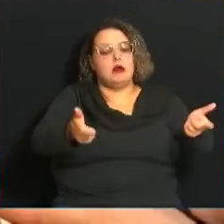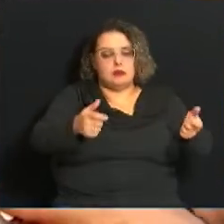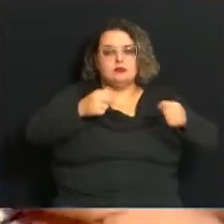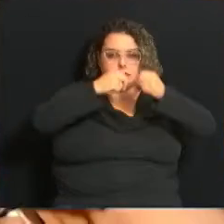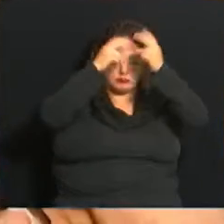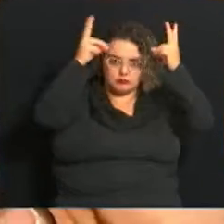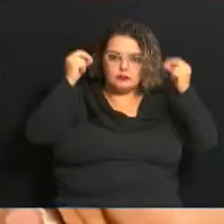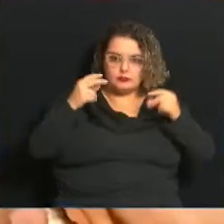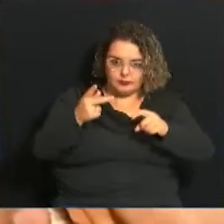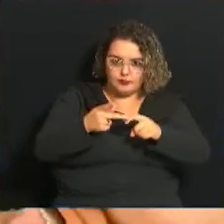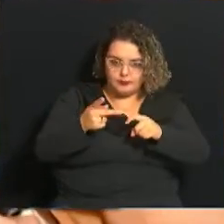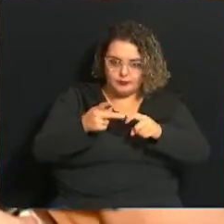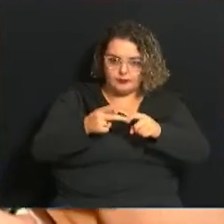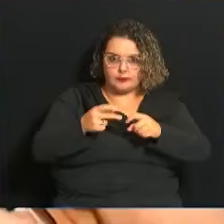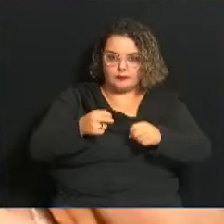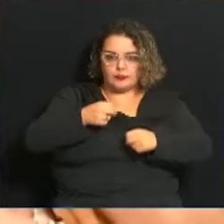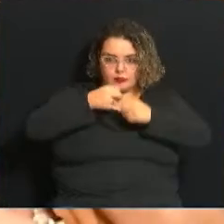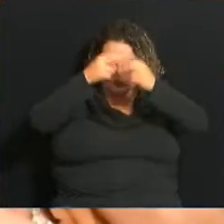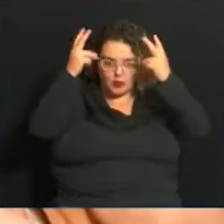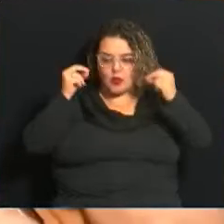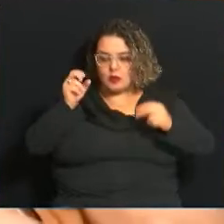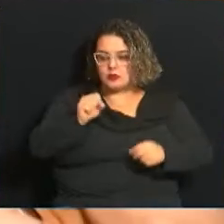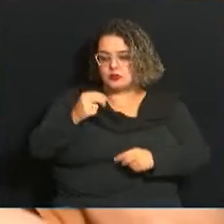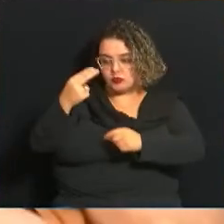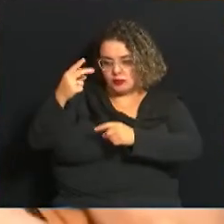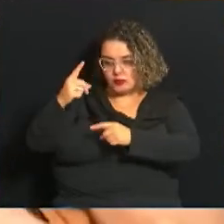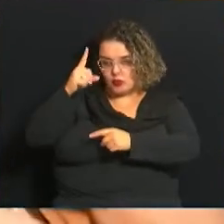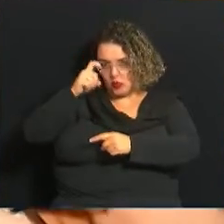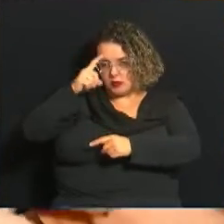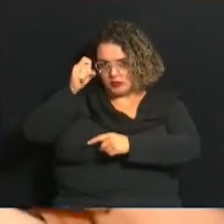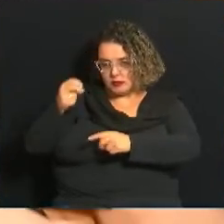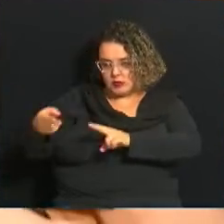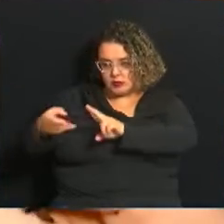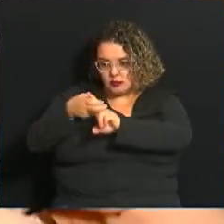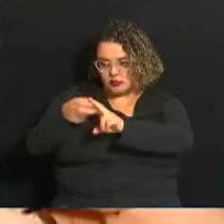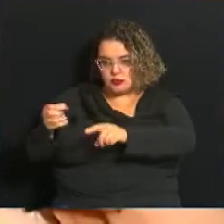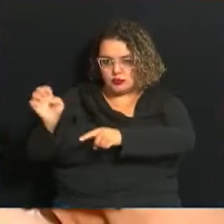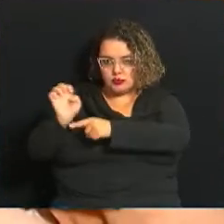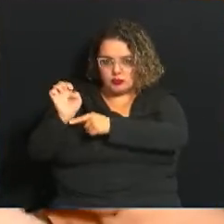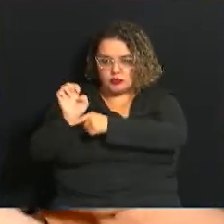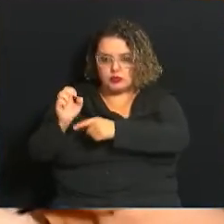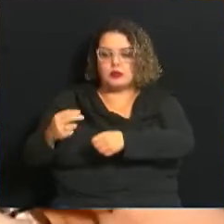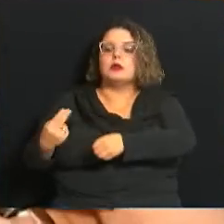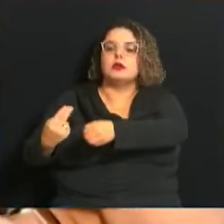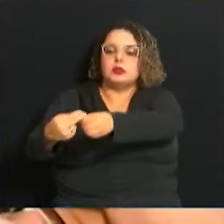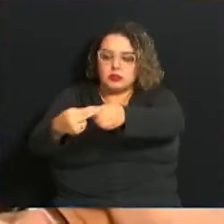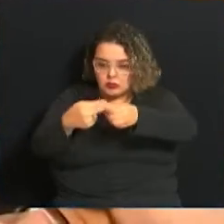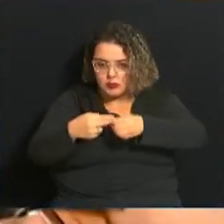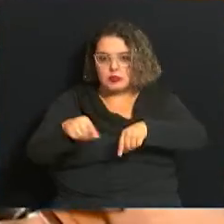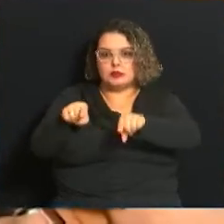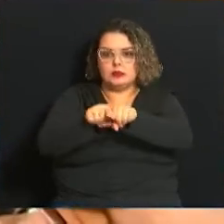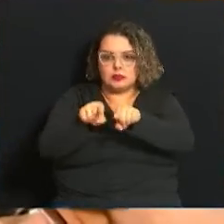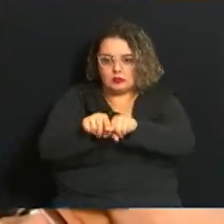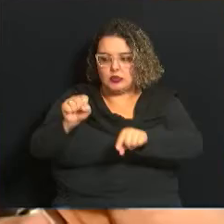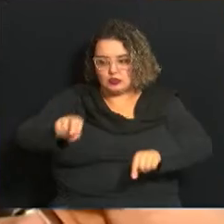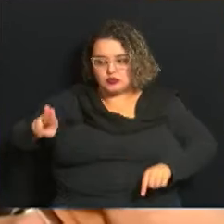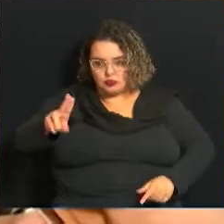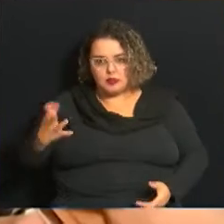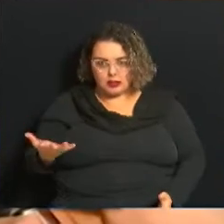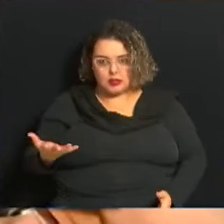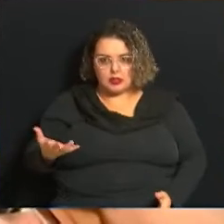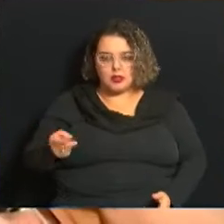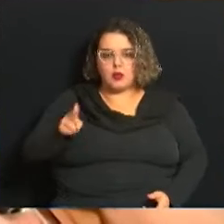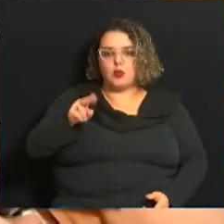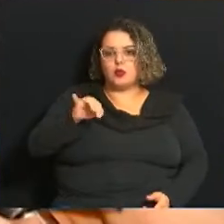enfermaria do Hospital Estadual de Sumaré e os leitos que a Unicamp propôs, como atendimento neonatal, UTI,